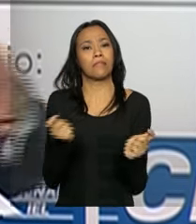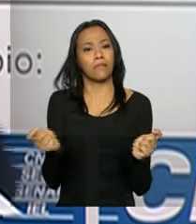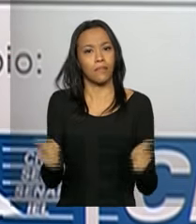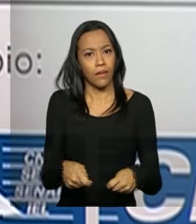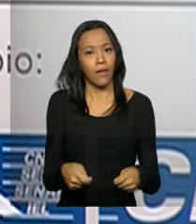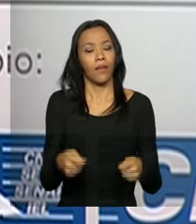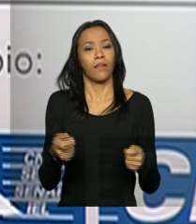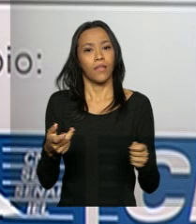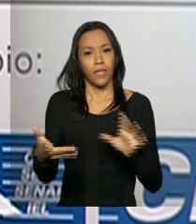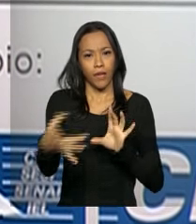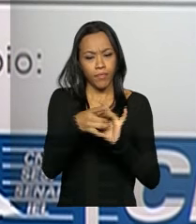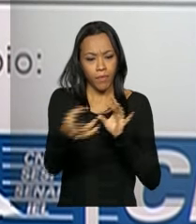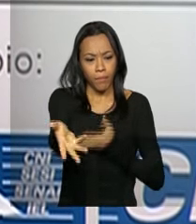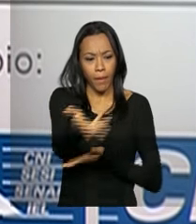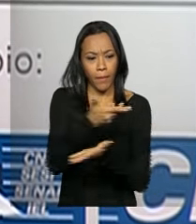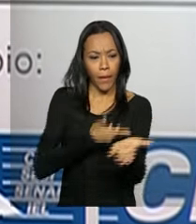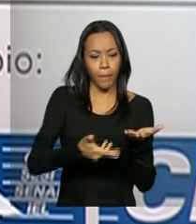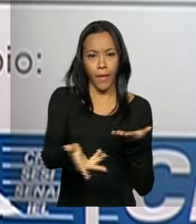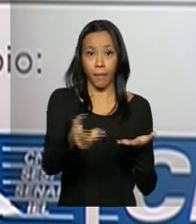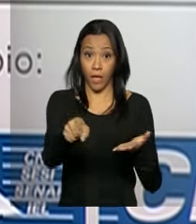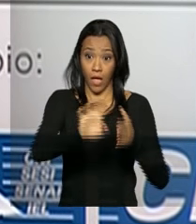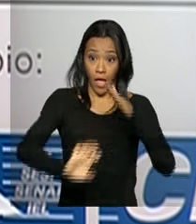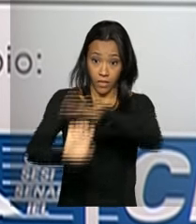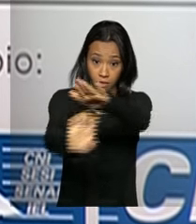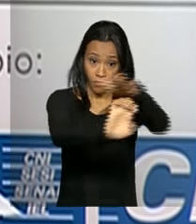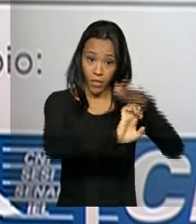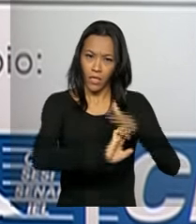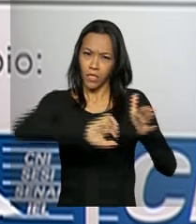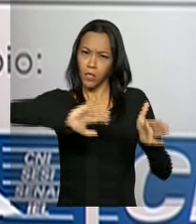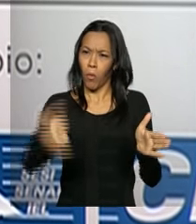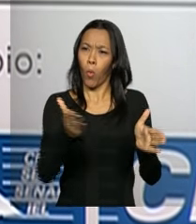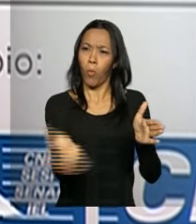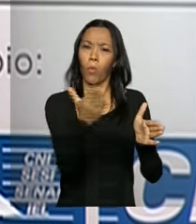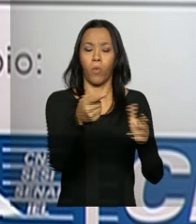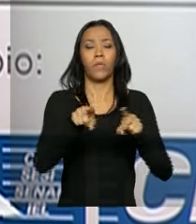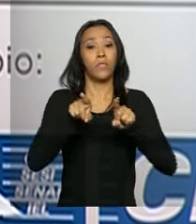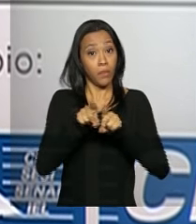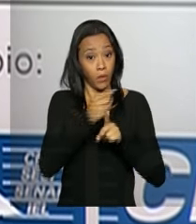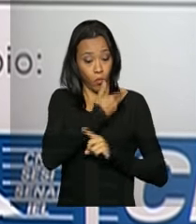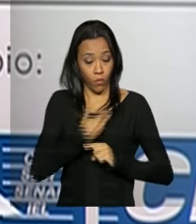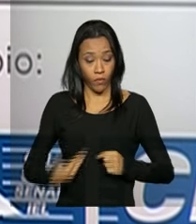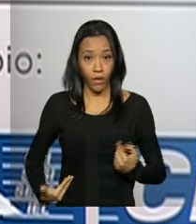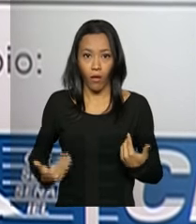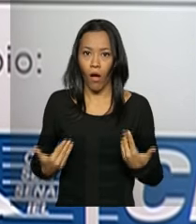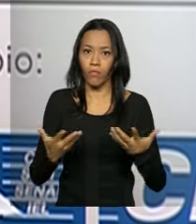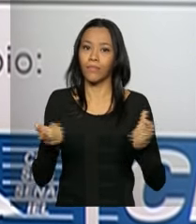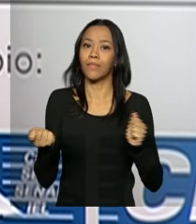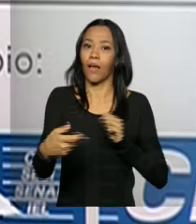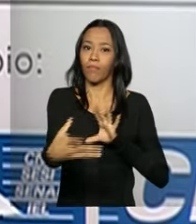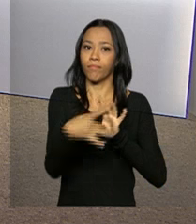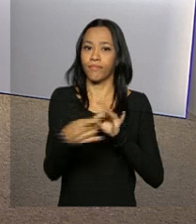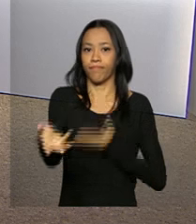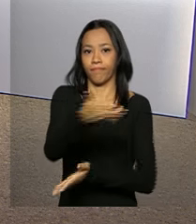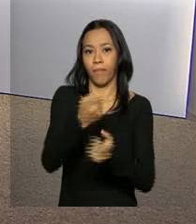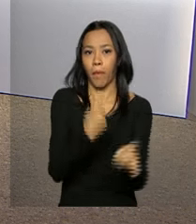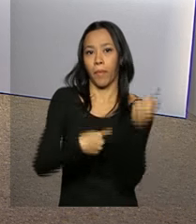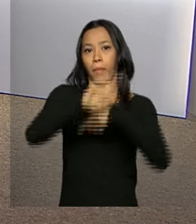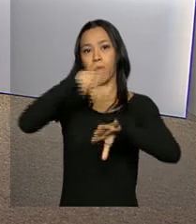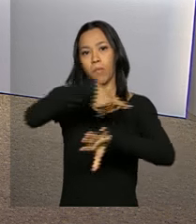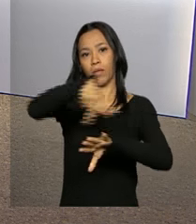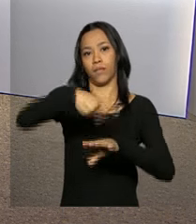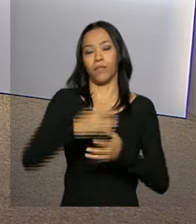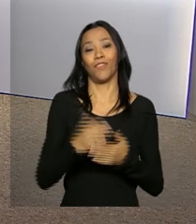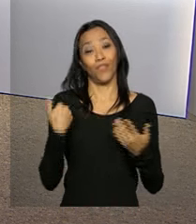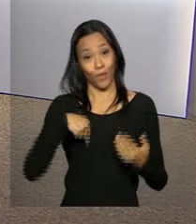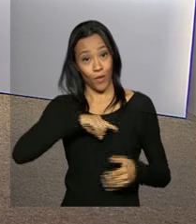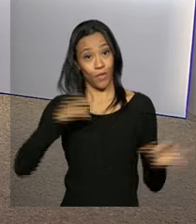adensamento de relações entre o setor produtivo e o governo que nasce a prosperidade no país nós